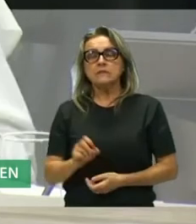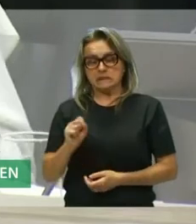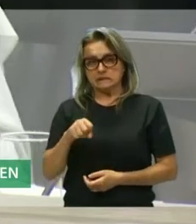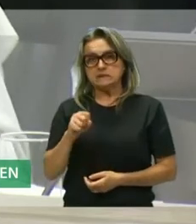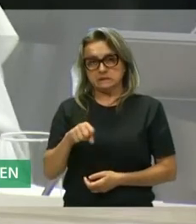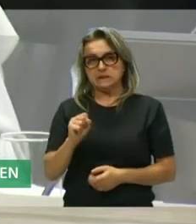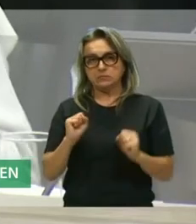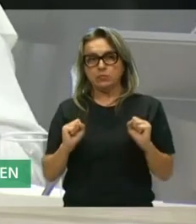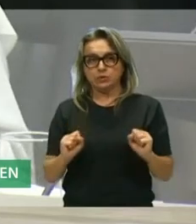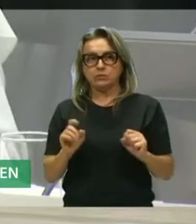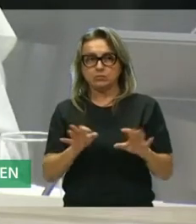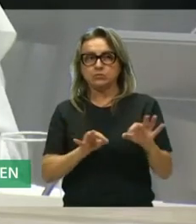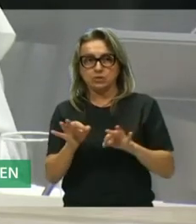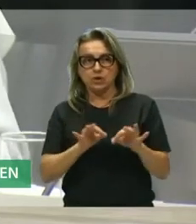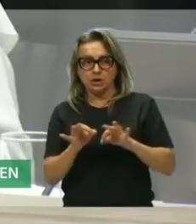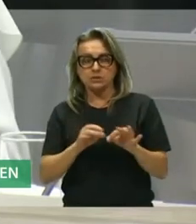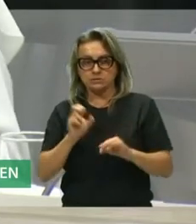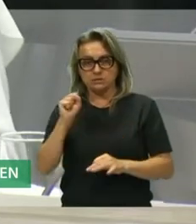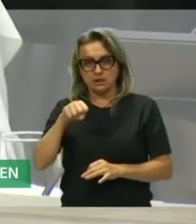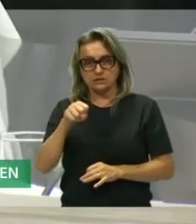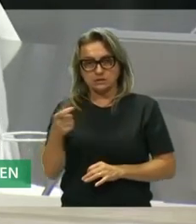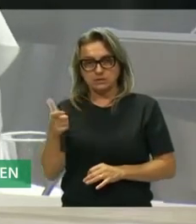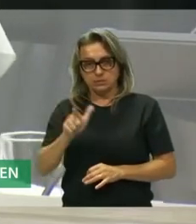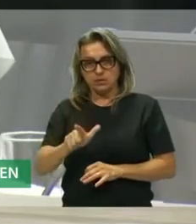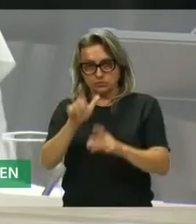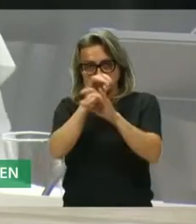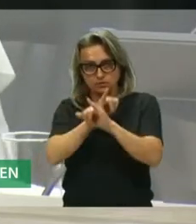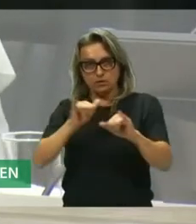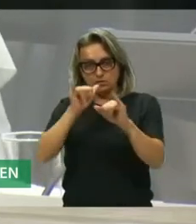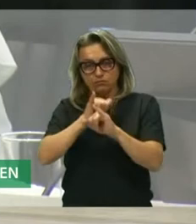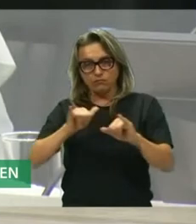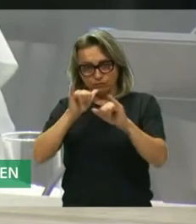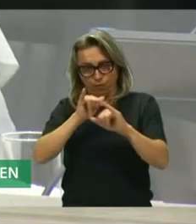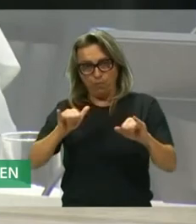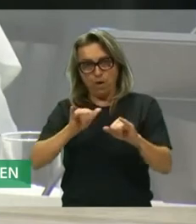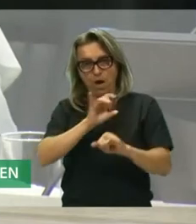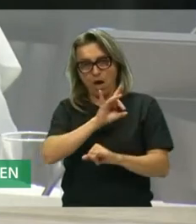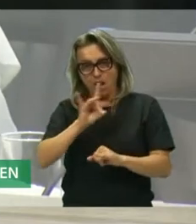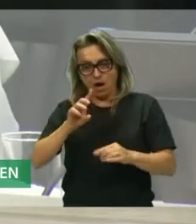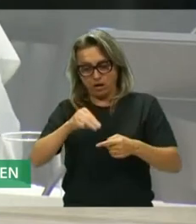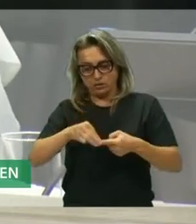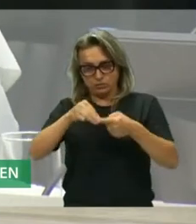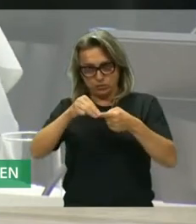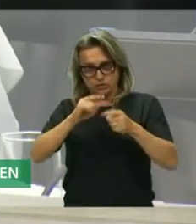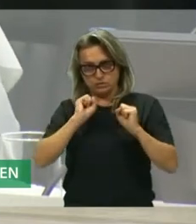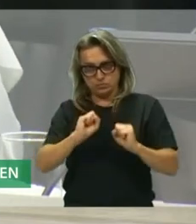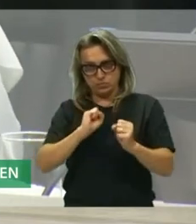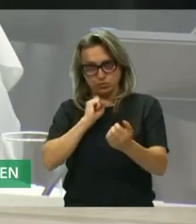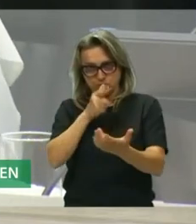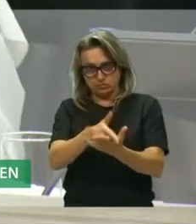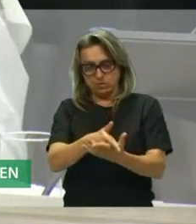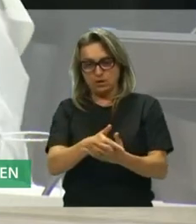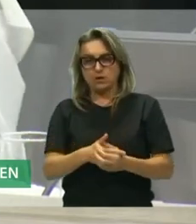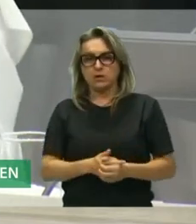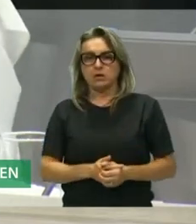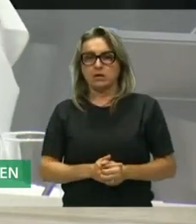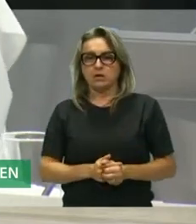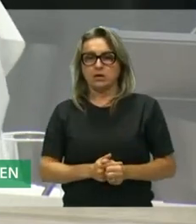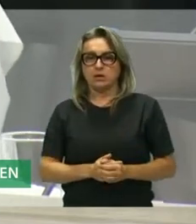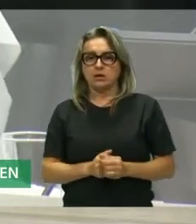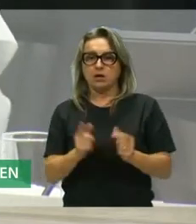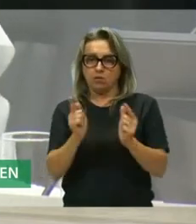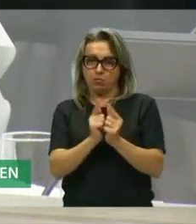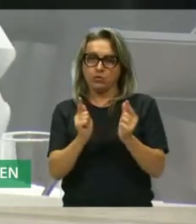isso, tanto para talvez informar o que cada município, né, possa contribuir ou vir a contribuir, como o